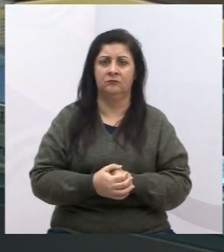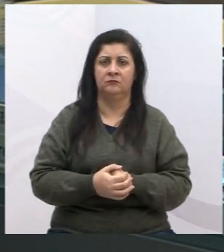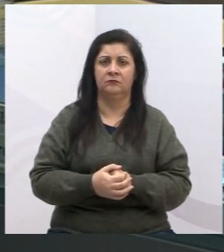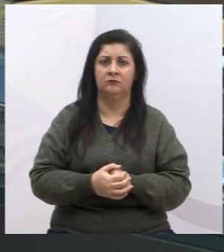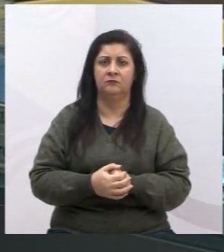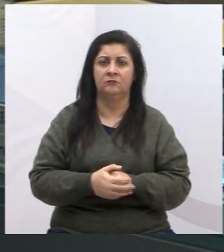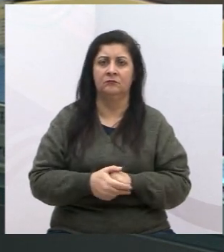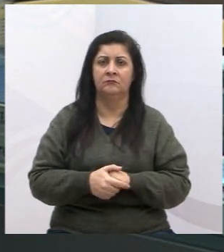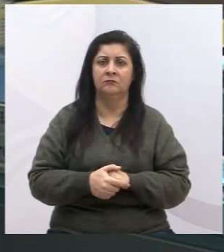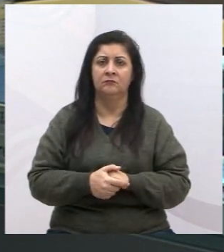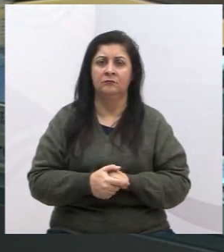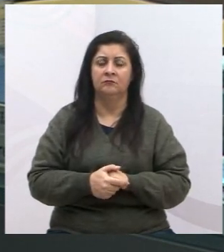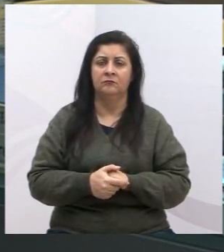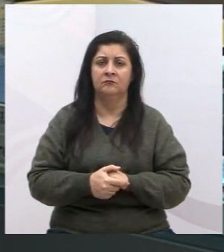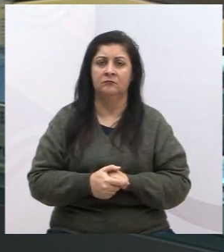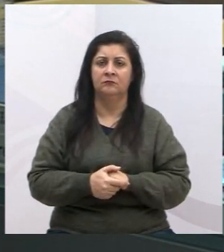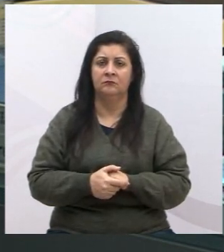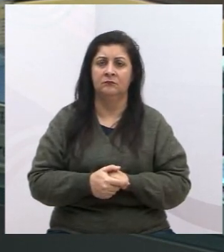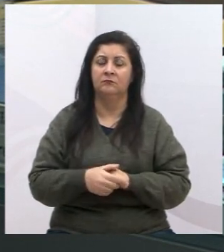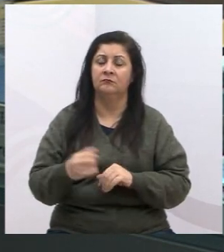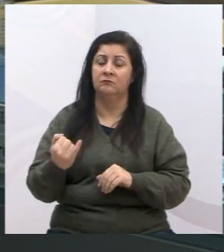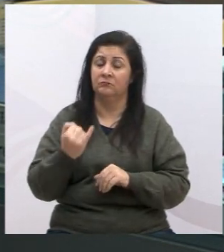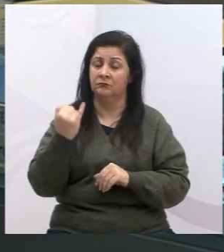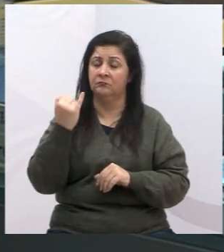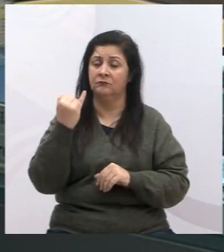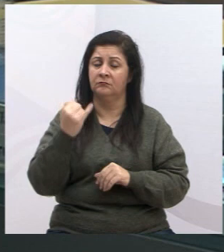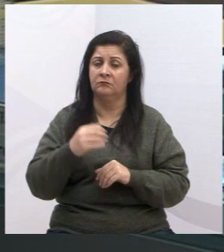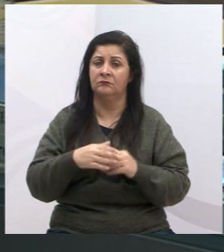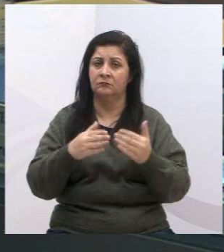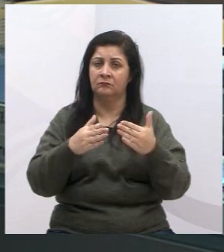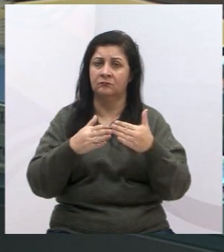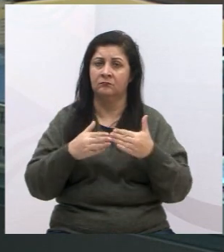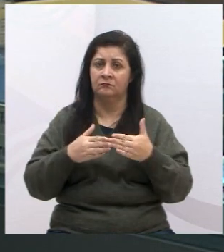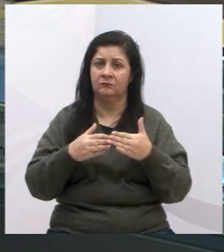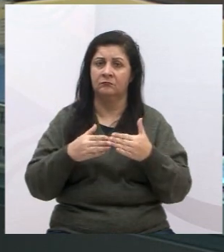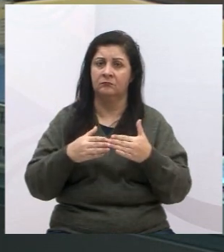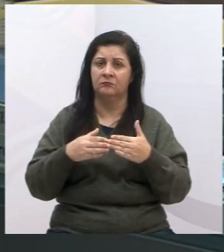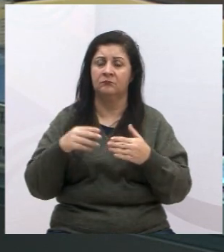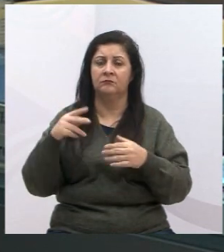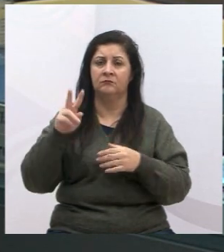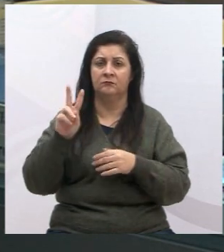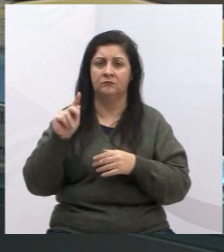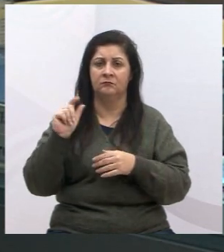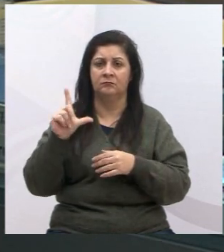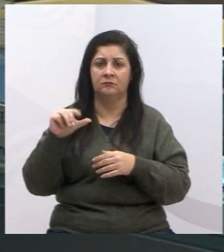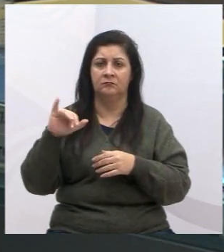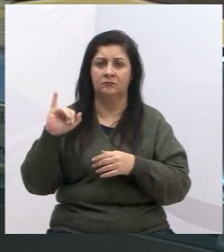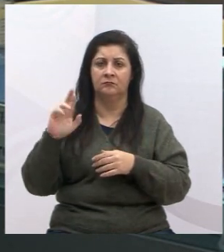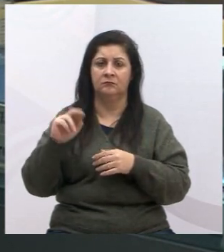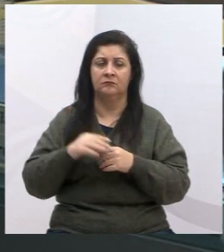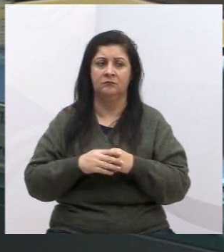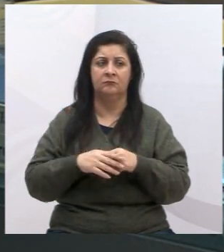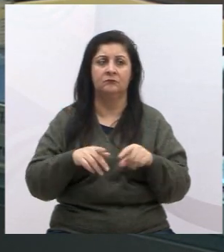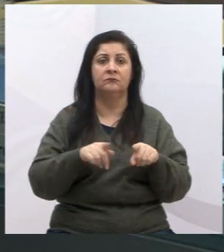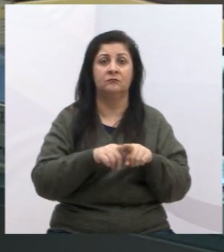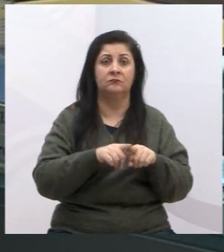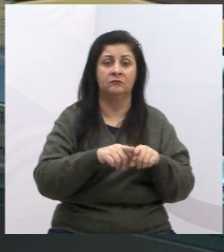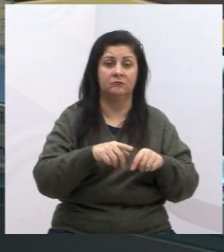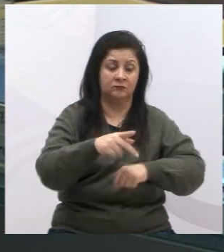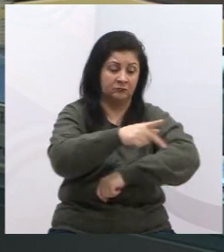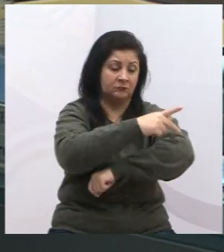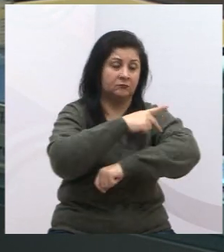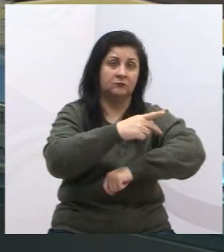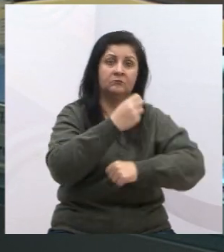muito salutar esse pedido do vereador Valmir. Nós estamos trabalhando lá também com relação à academia ao ar